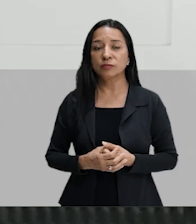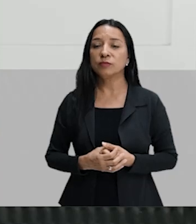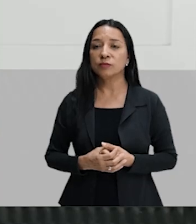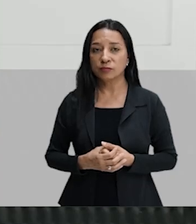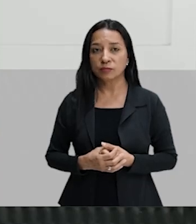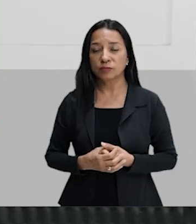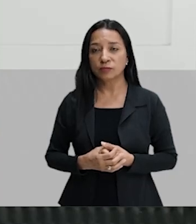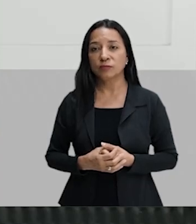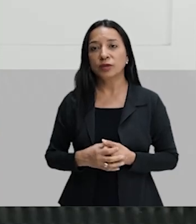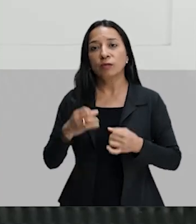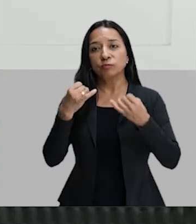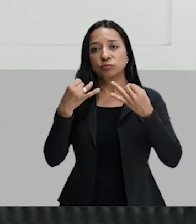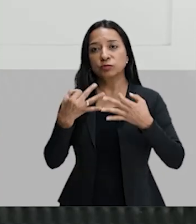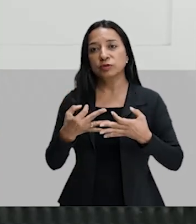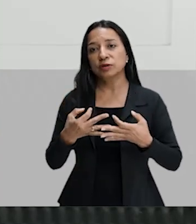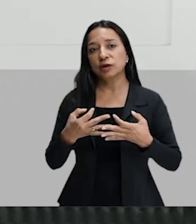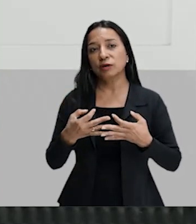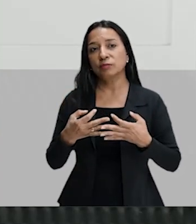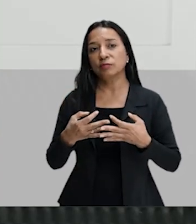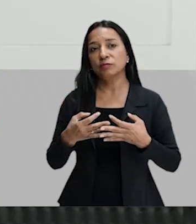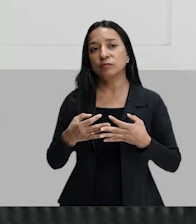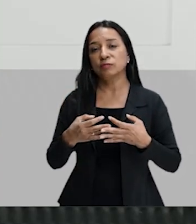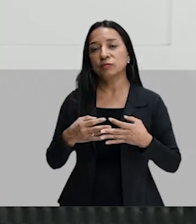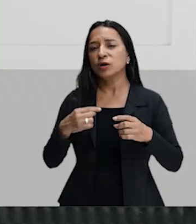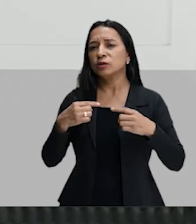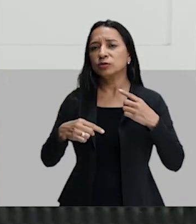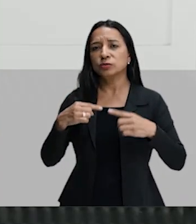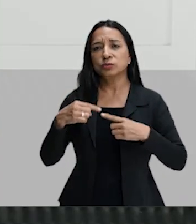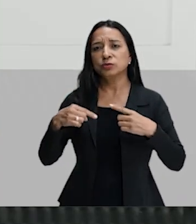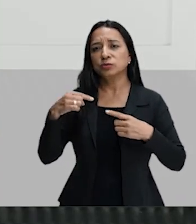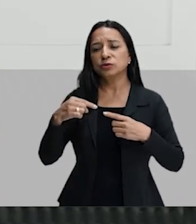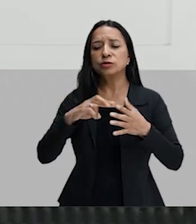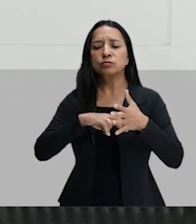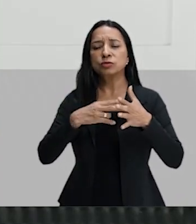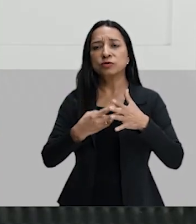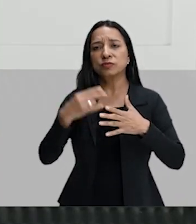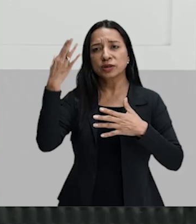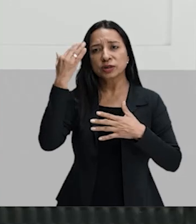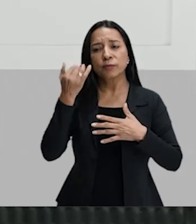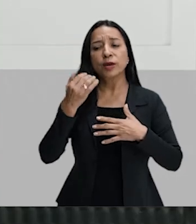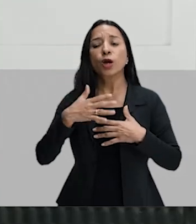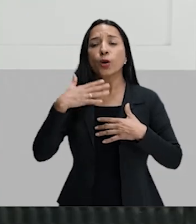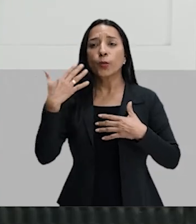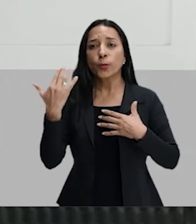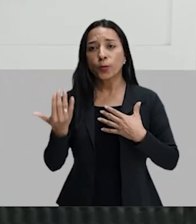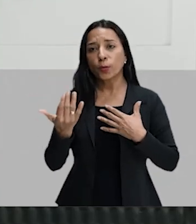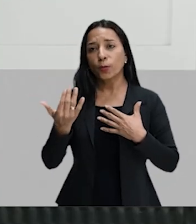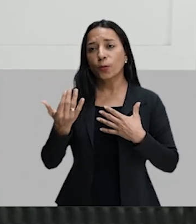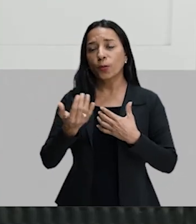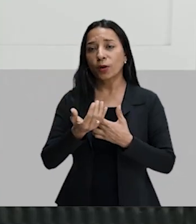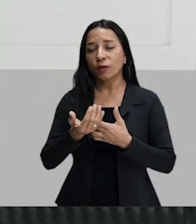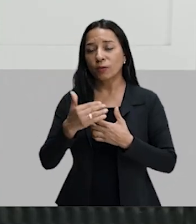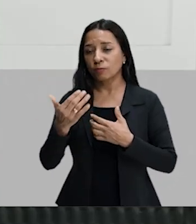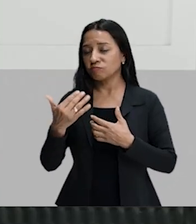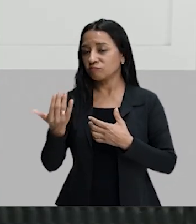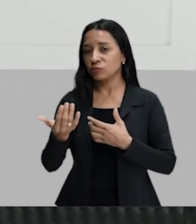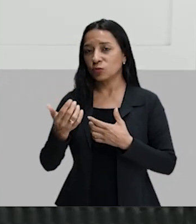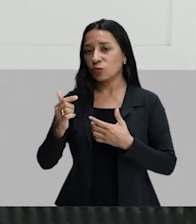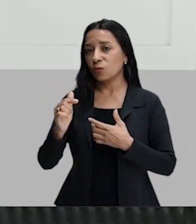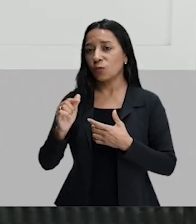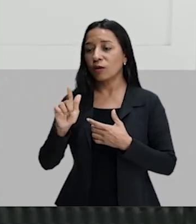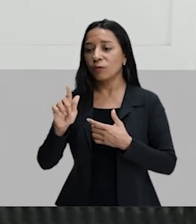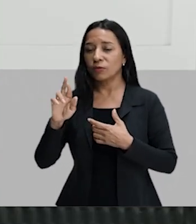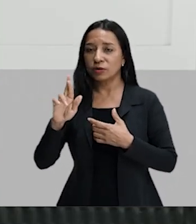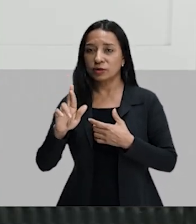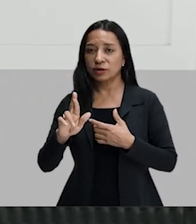a. Discutir, turma, é saber qual grau seria esse polinômio. Mas veja bem o que acontece. Ó, algo parecido com